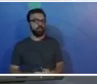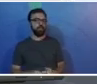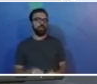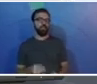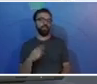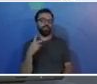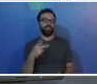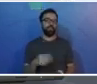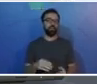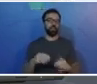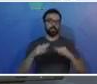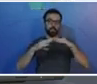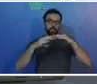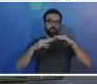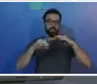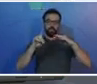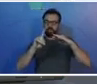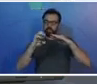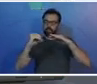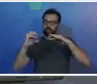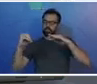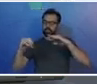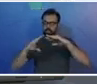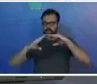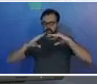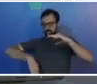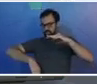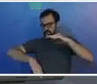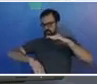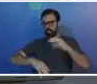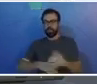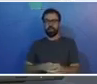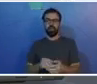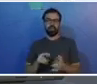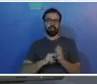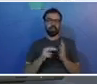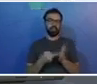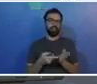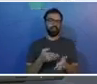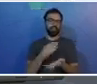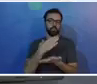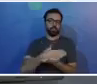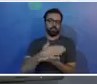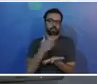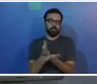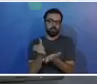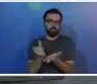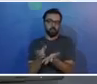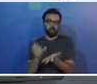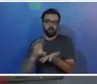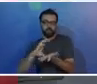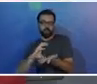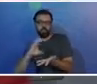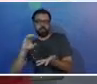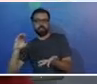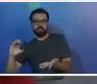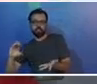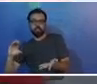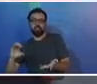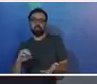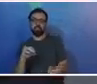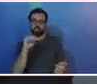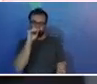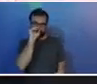eu falo um valor menor do que 100, significa uma parte daquele total. E aí, aqui, voltando nas